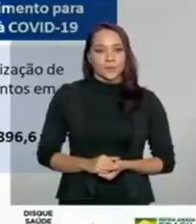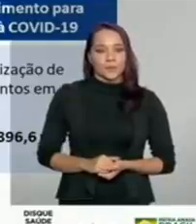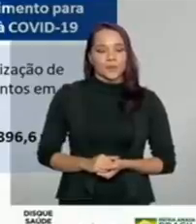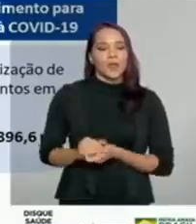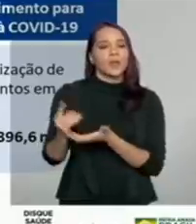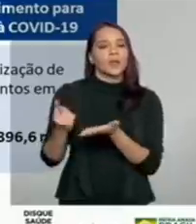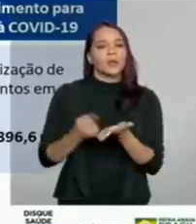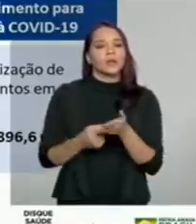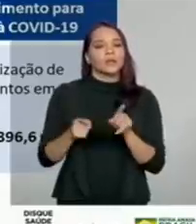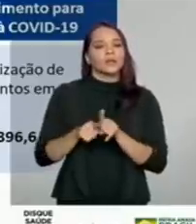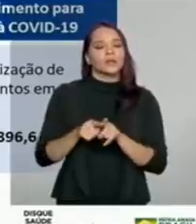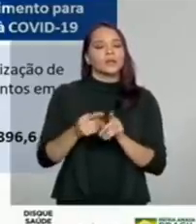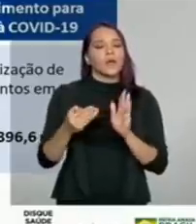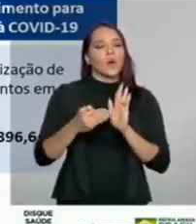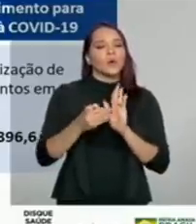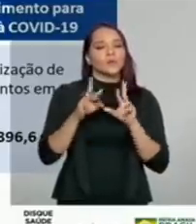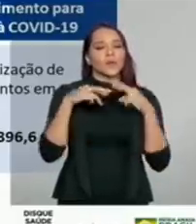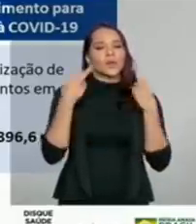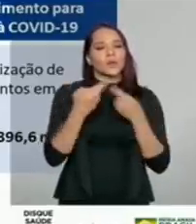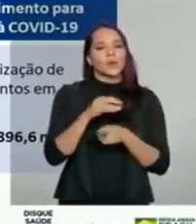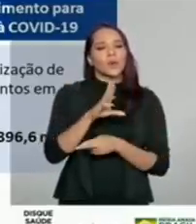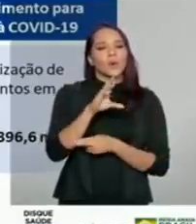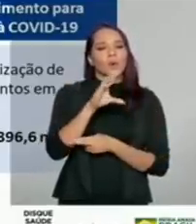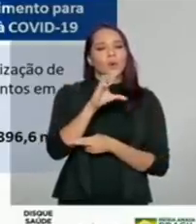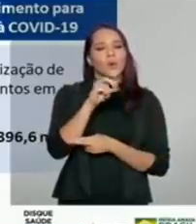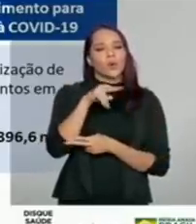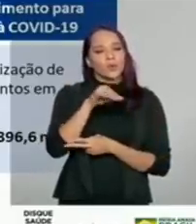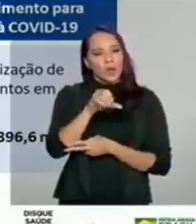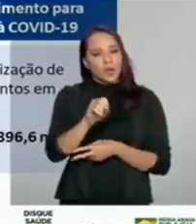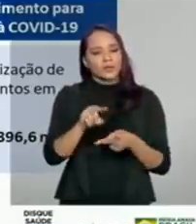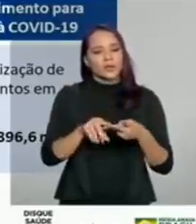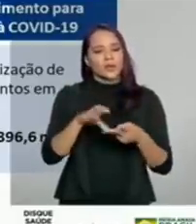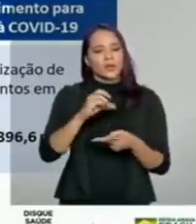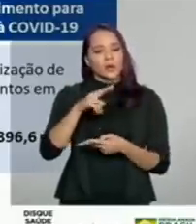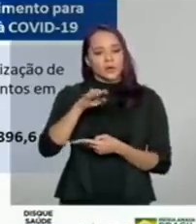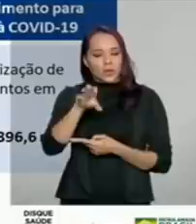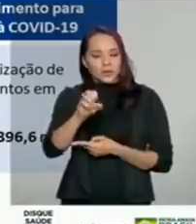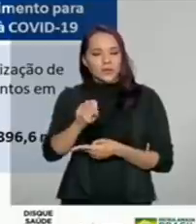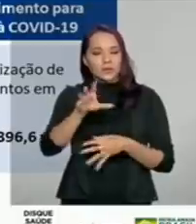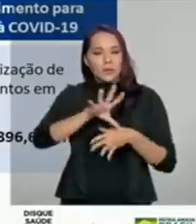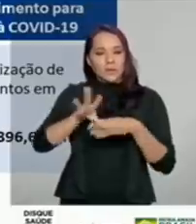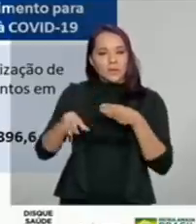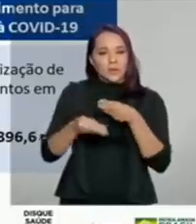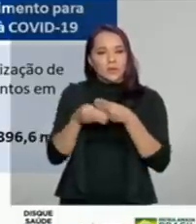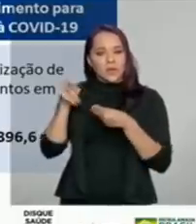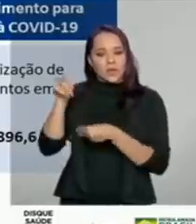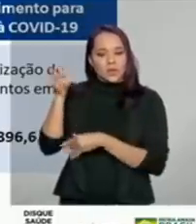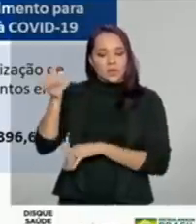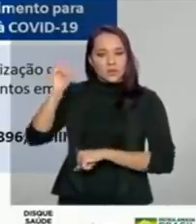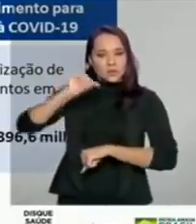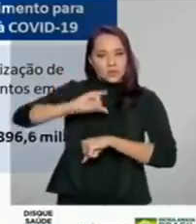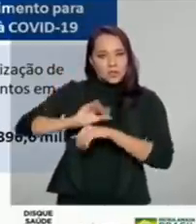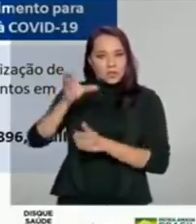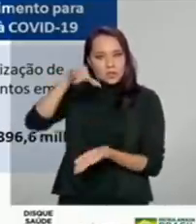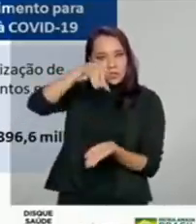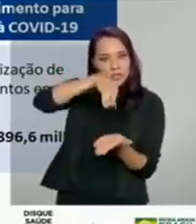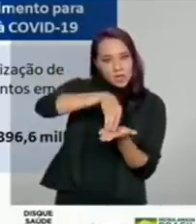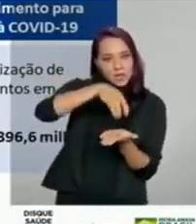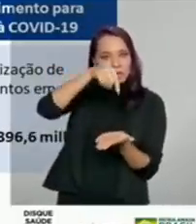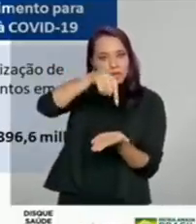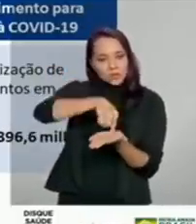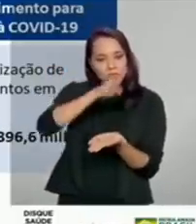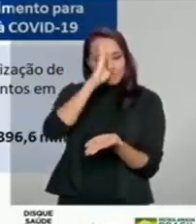Pactuamos isso aí na última reunião com o CONAS e CONASEMES, estados e municípios, a implementação desses centros de referência para casos leves de